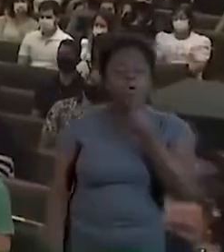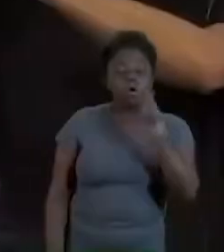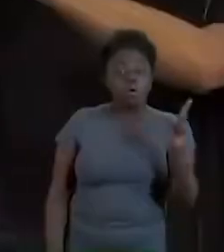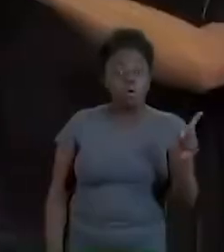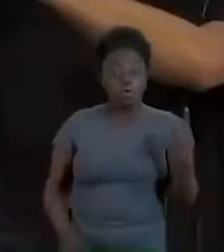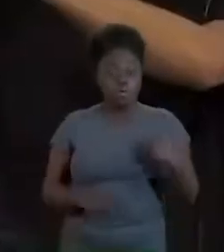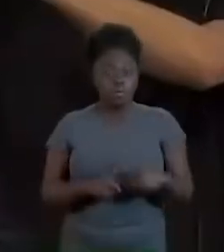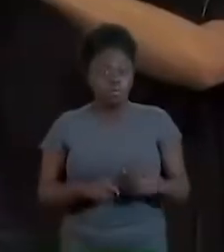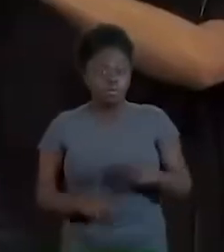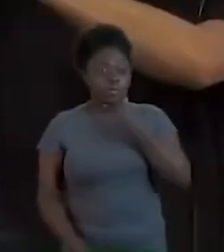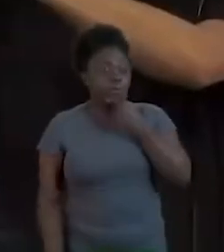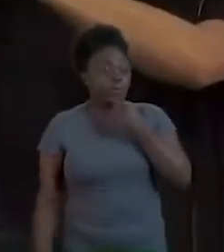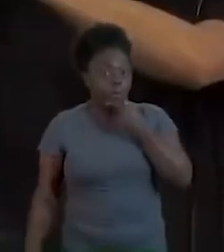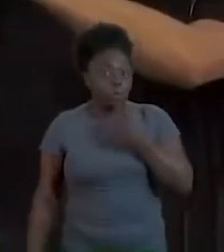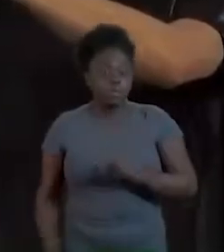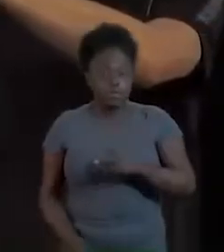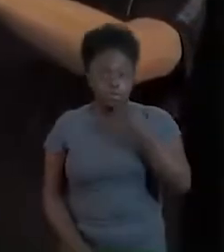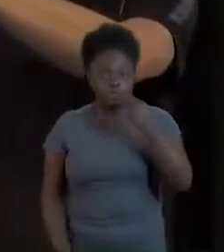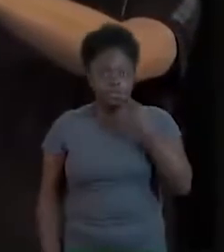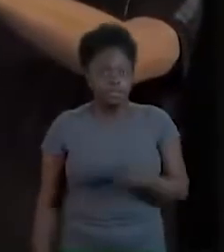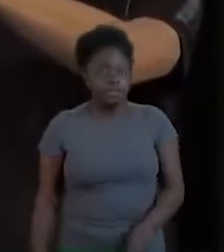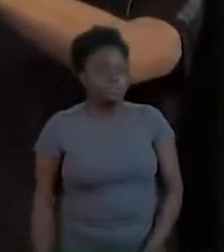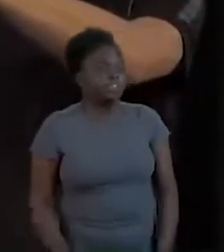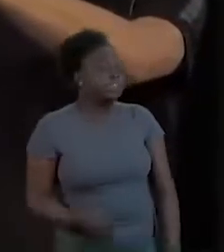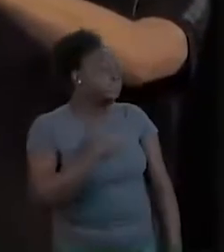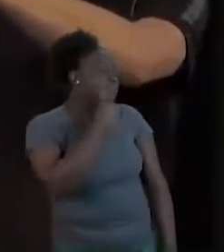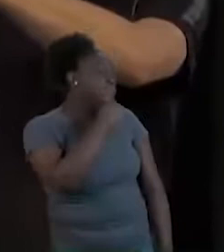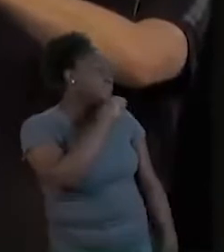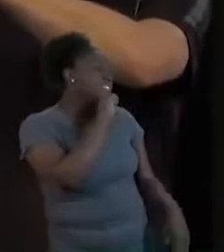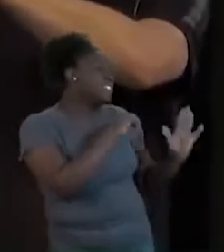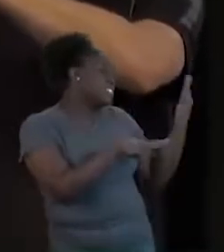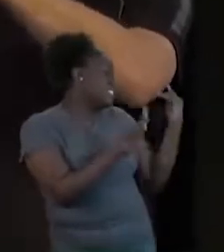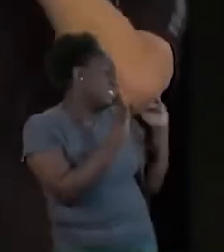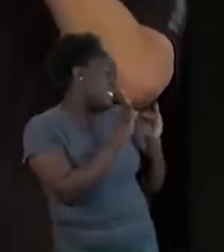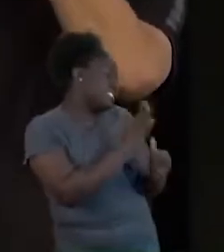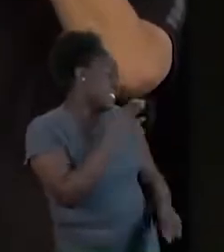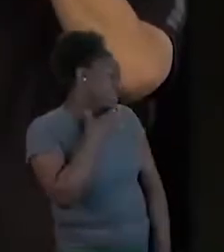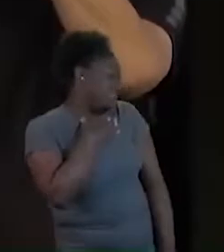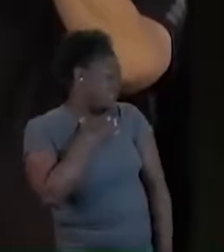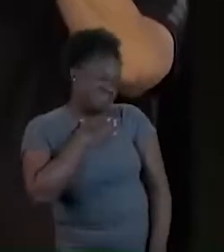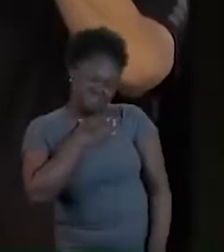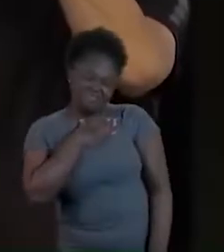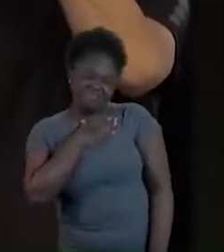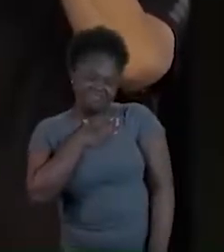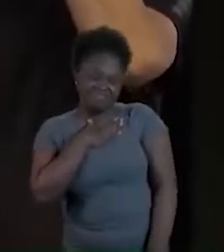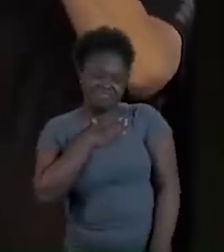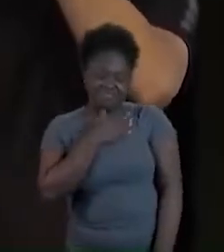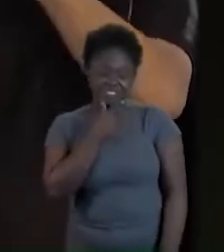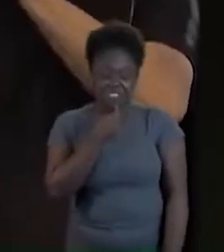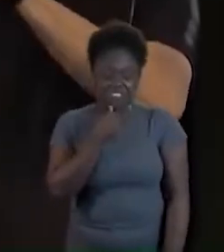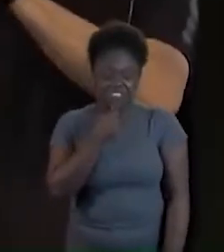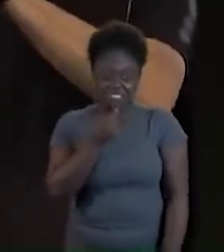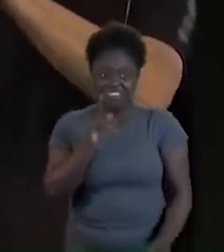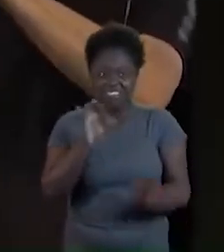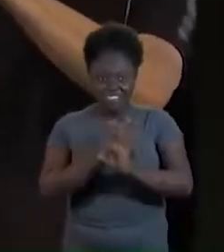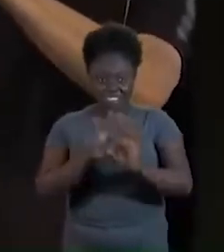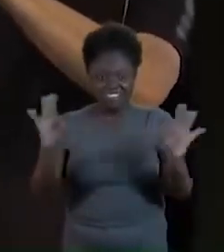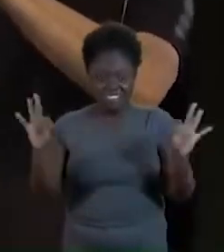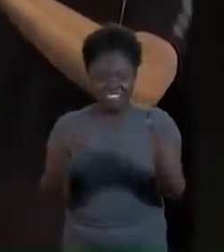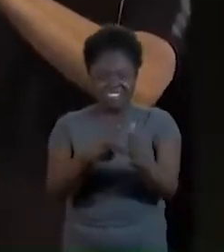o homem, ele fala assim: mamãe é tudo pra mim. Hã? Os homens top demais